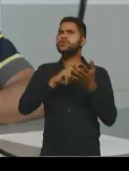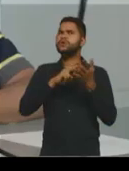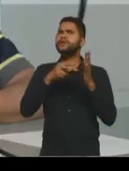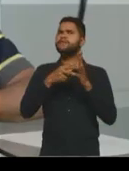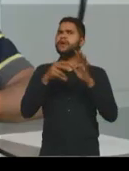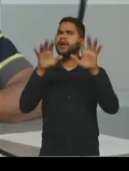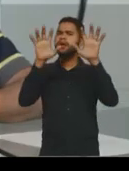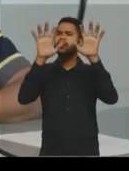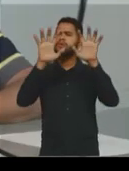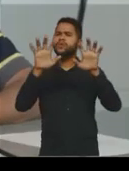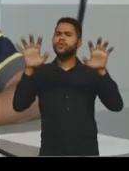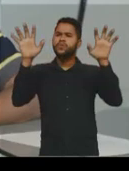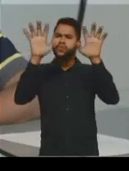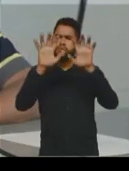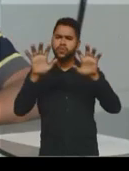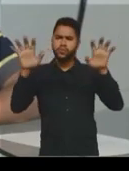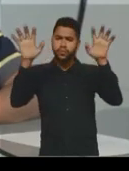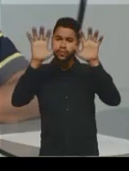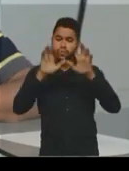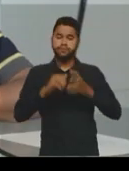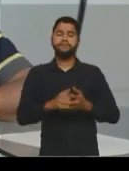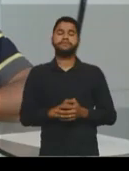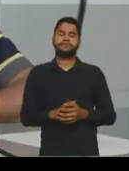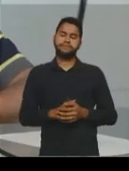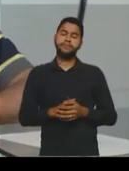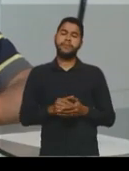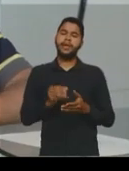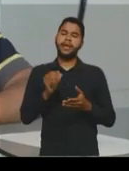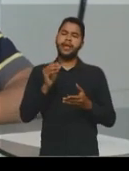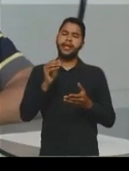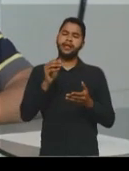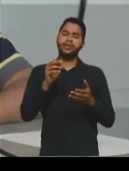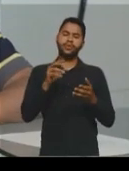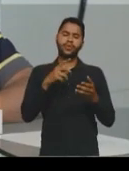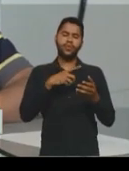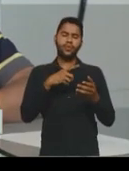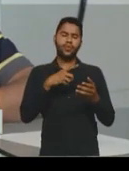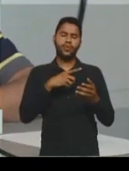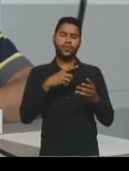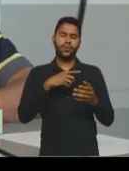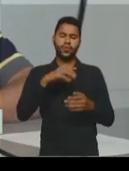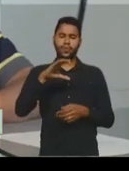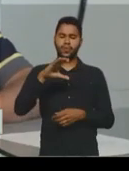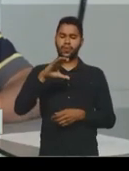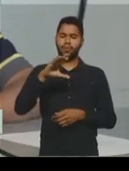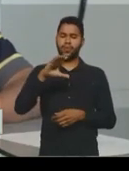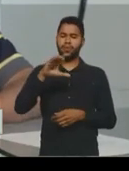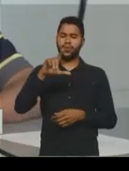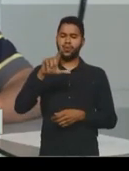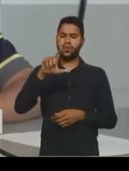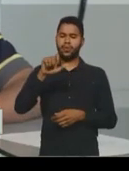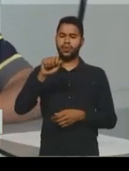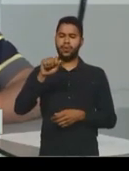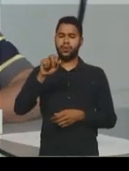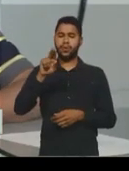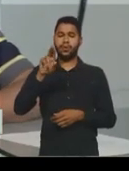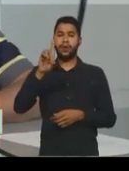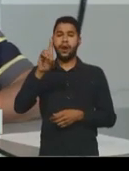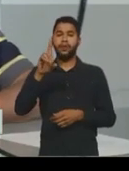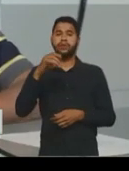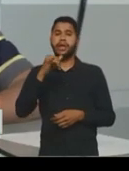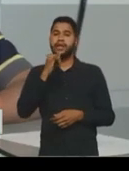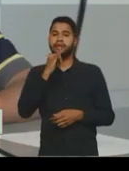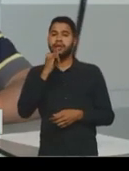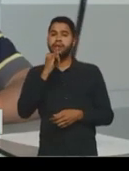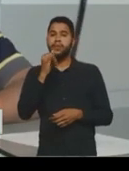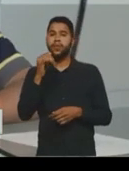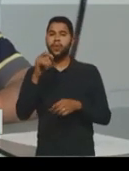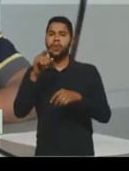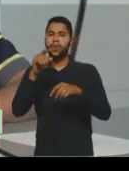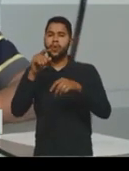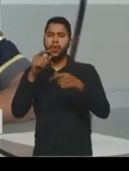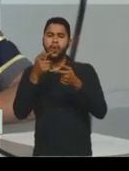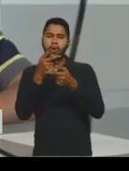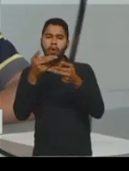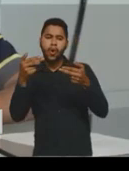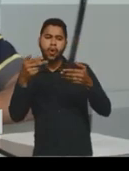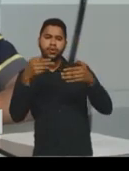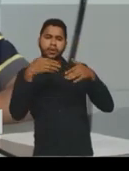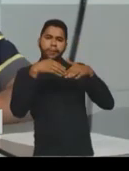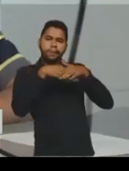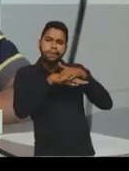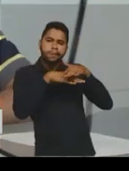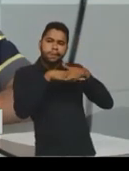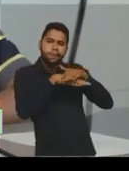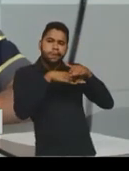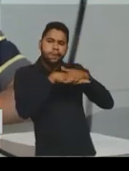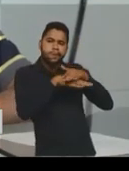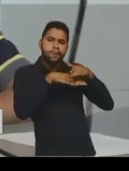Lá dentro dos smartphones, do computador, o cloud é uma nuvenzinha onde você vai guardar suas coisas e quando você quiser